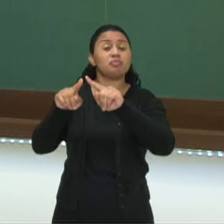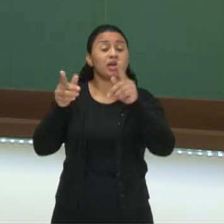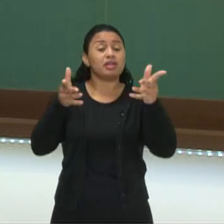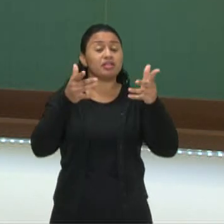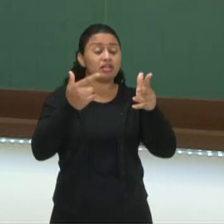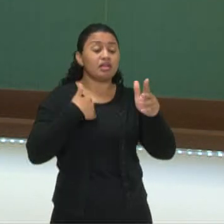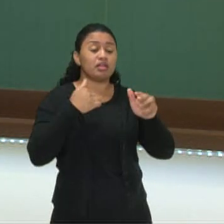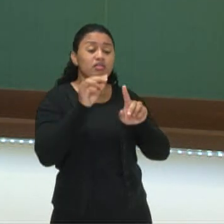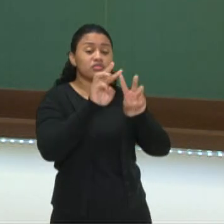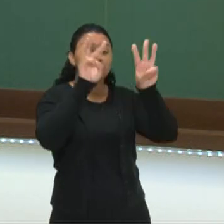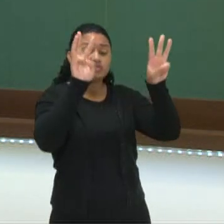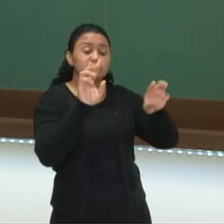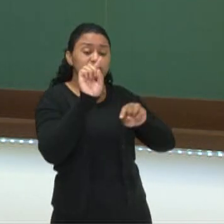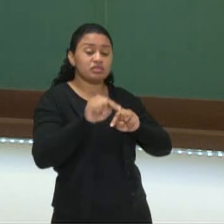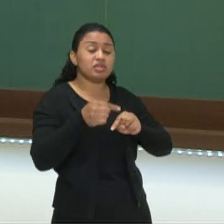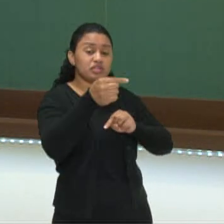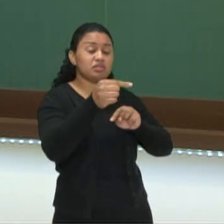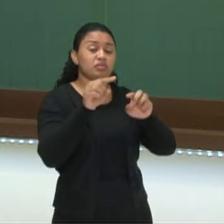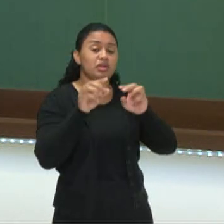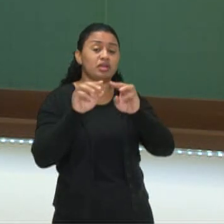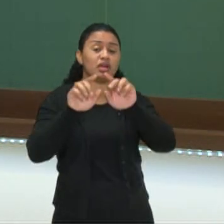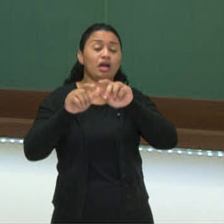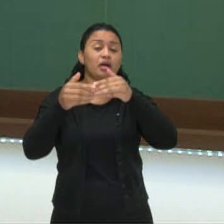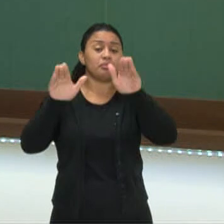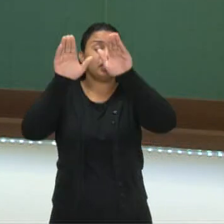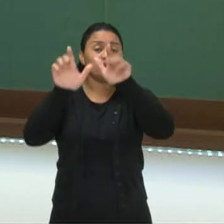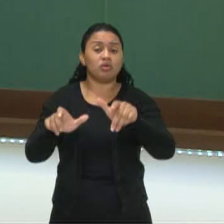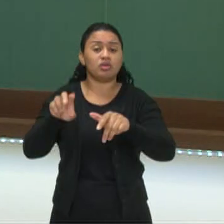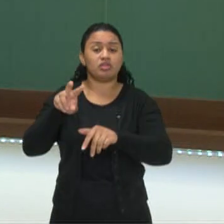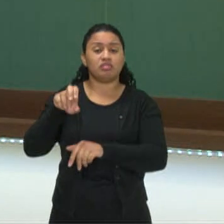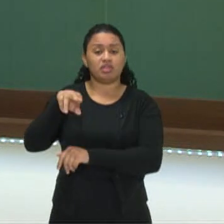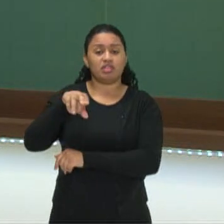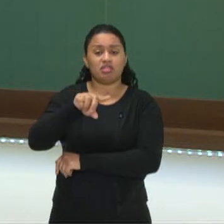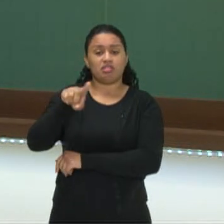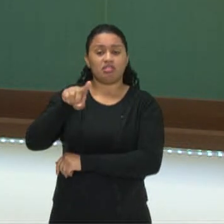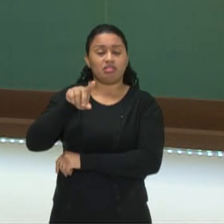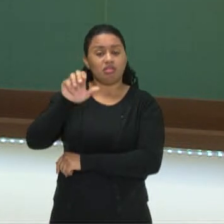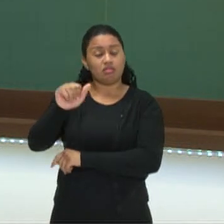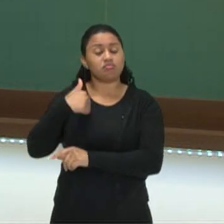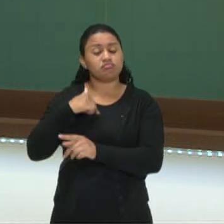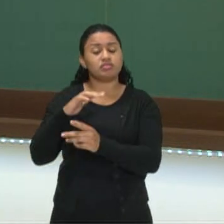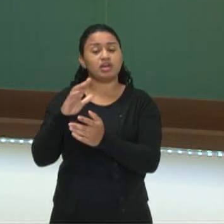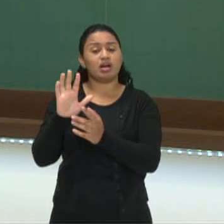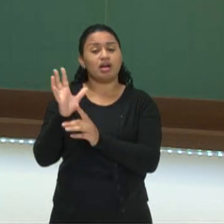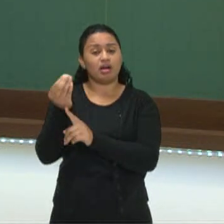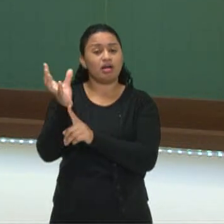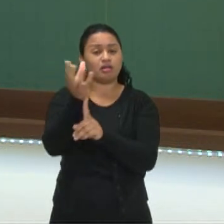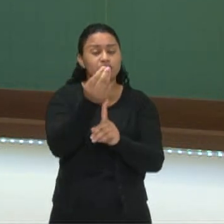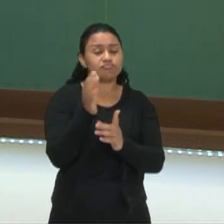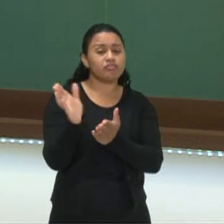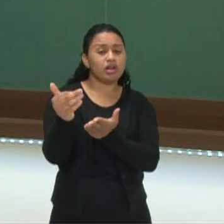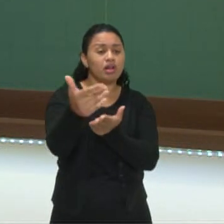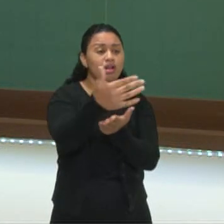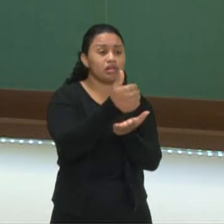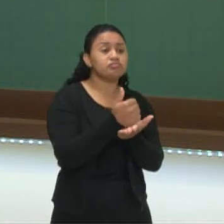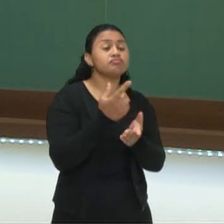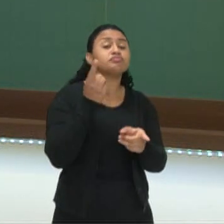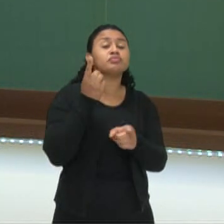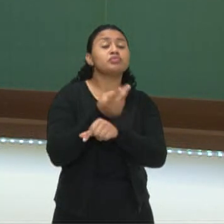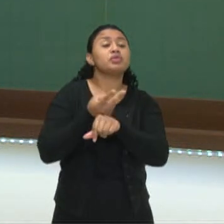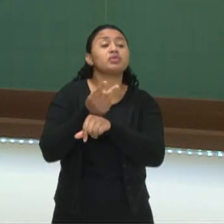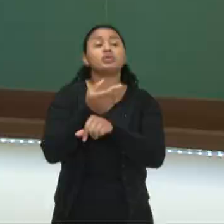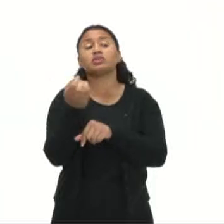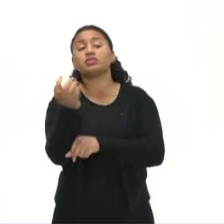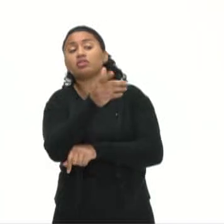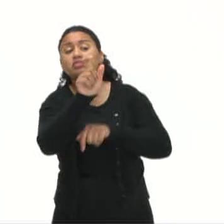que posteriormente ela ia abrir em Veneza, e ela estava fazendo assim, uma coleta de obras, então ela estava procurando novos talentos. E quando ela faz essa exposição